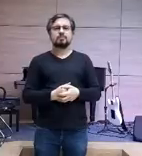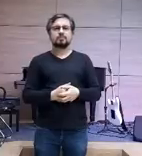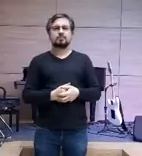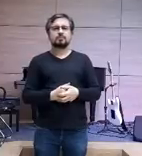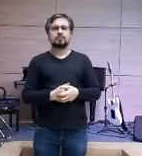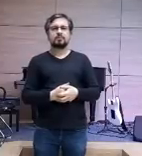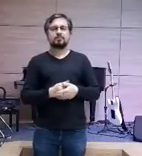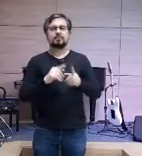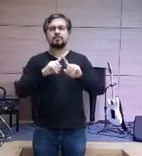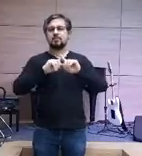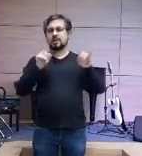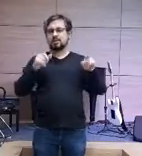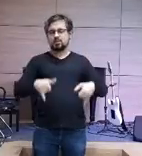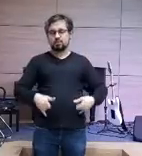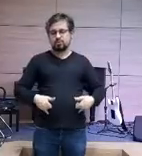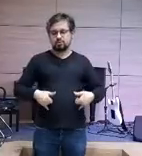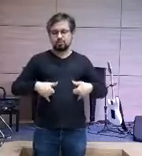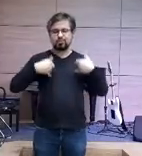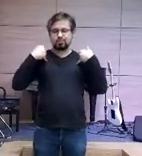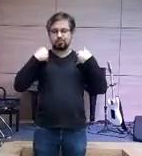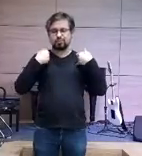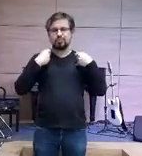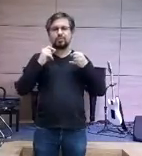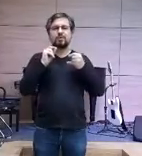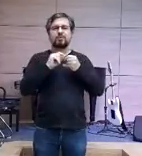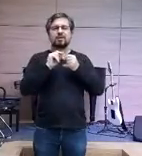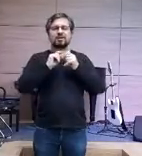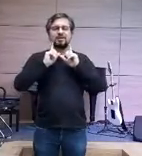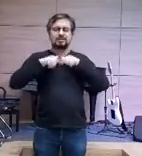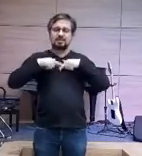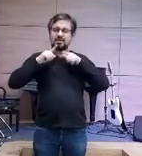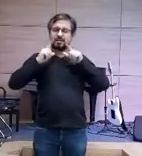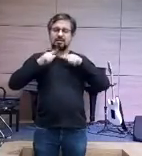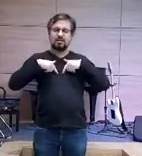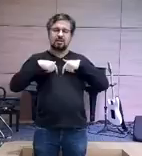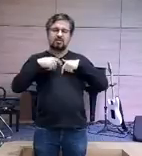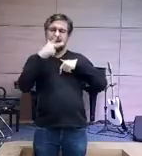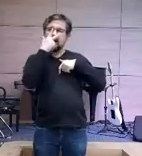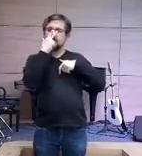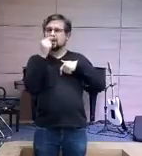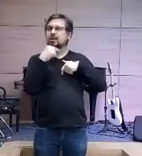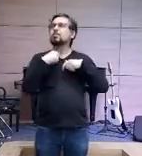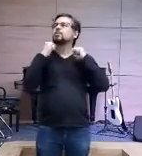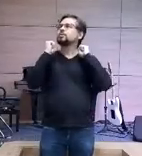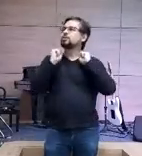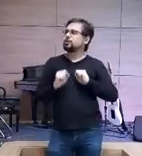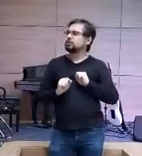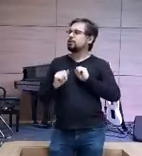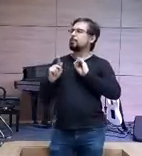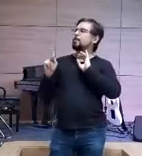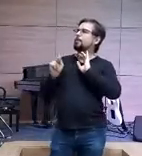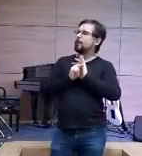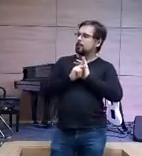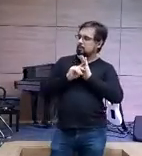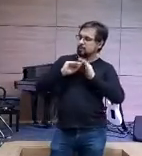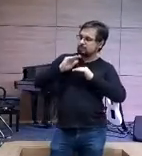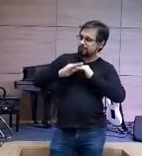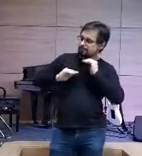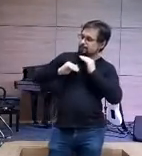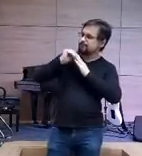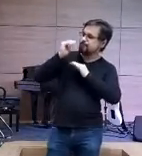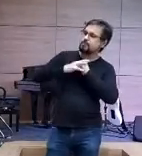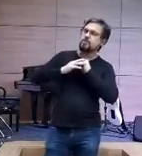É mas o orgulho fez Israel acreditar que poderia recuperar se reconstruindo-se em